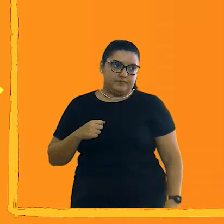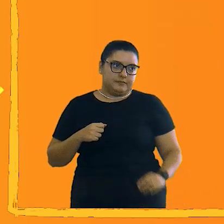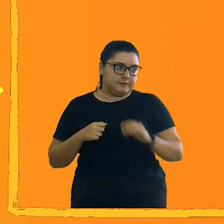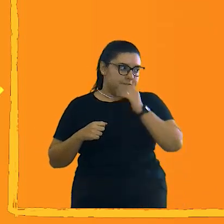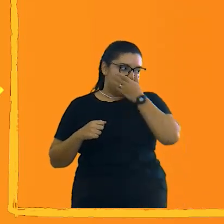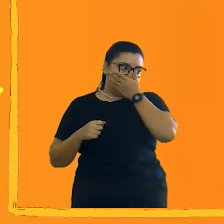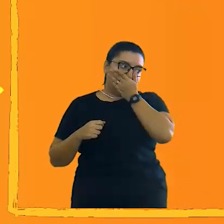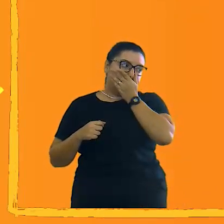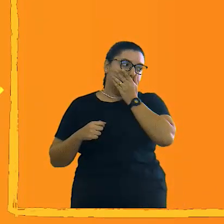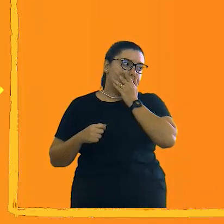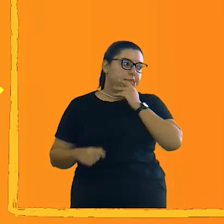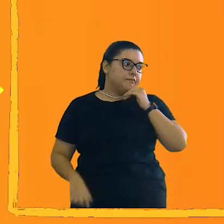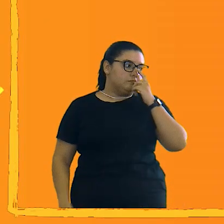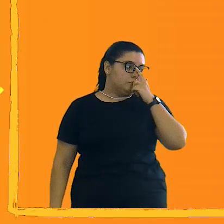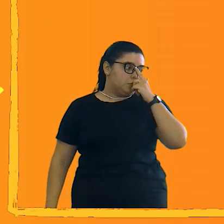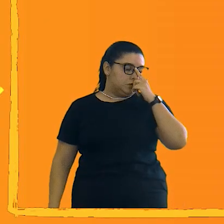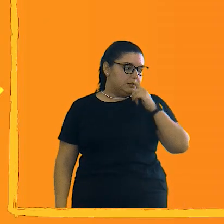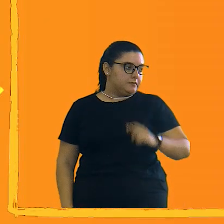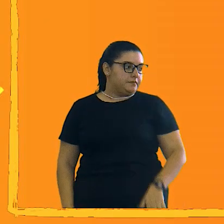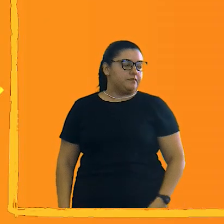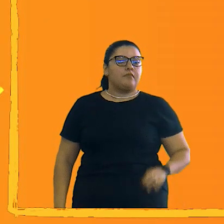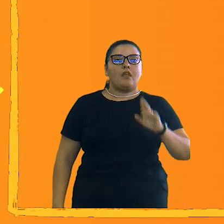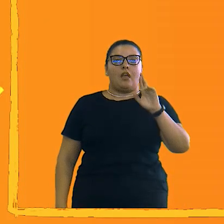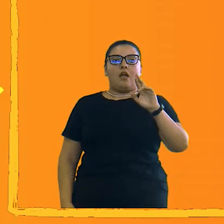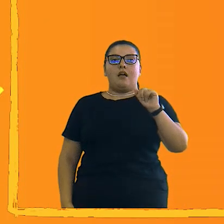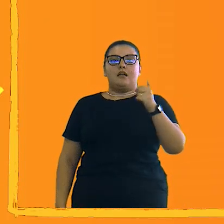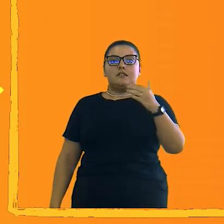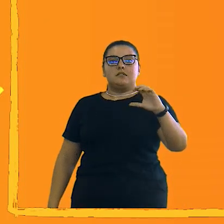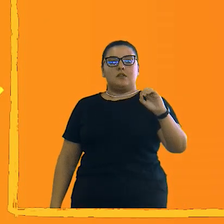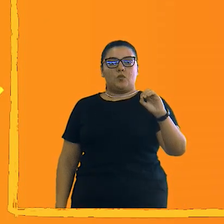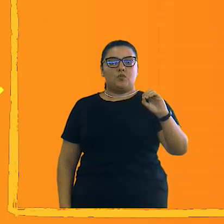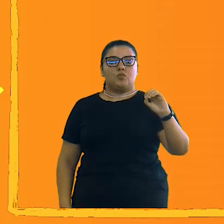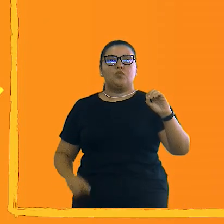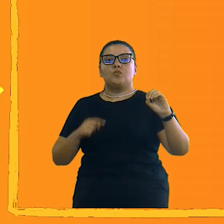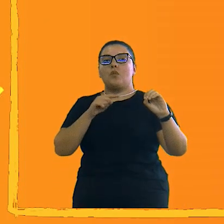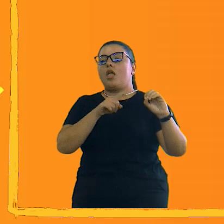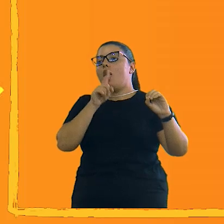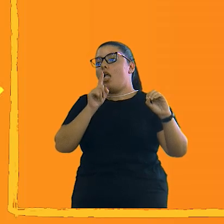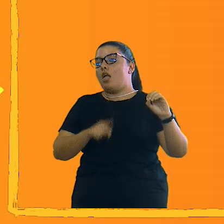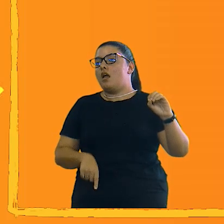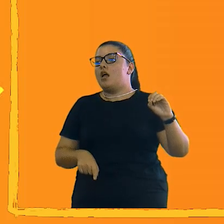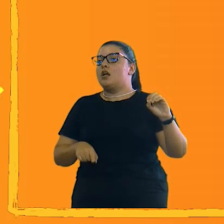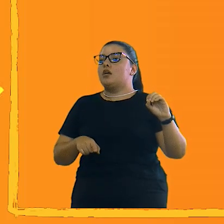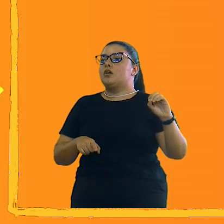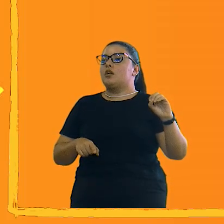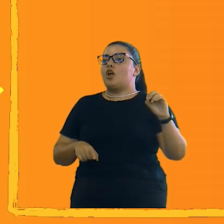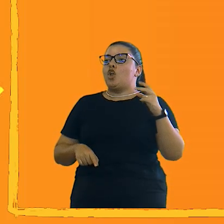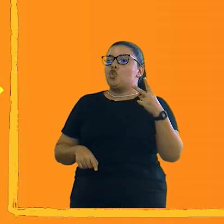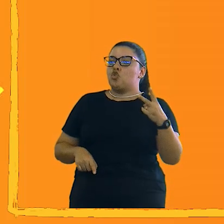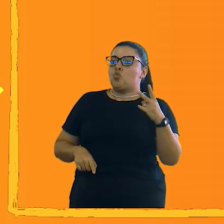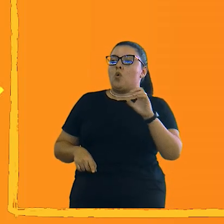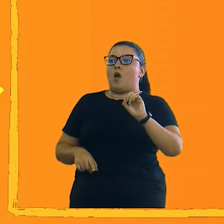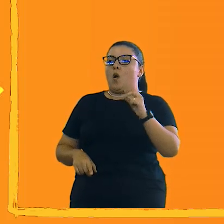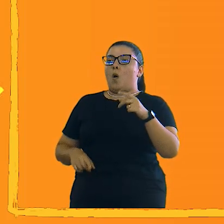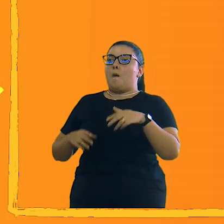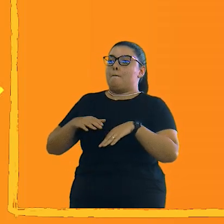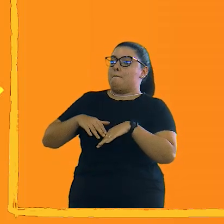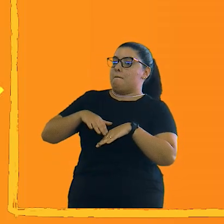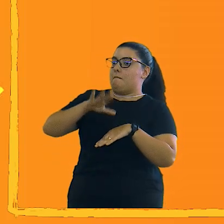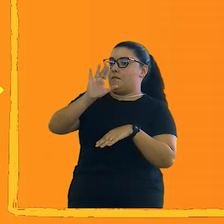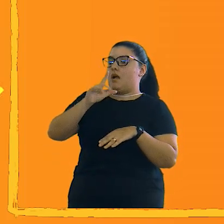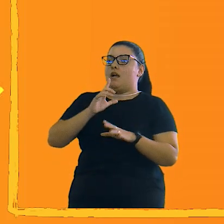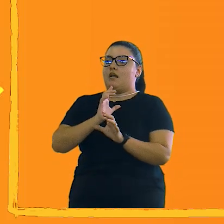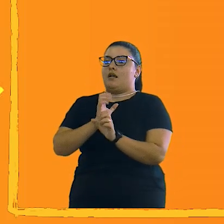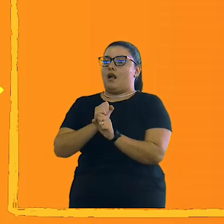tá ó razão a razão de duas ou mais grandezas é